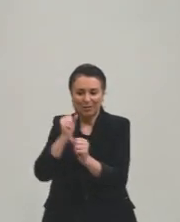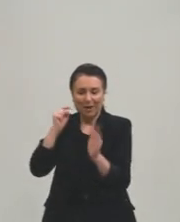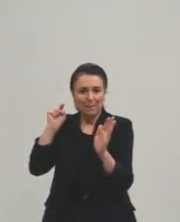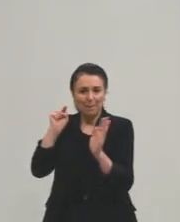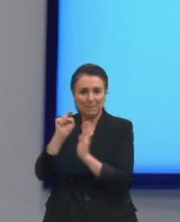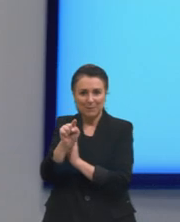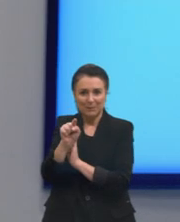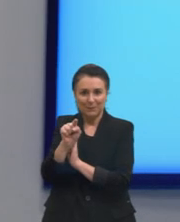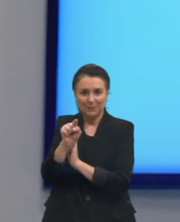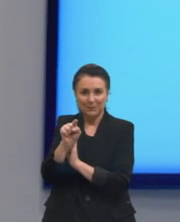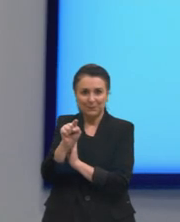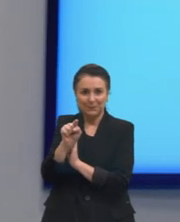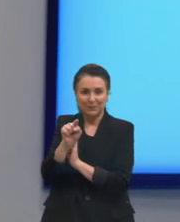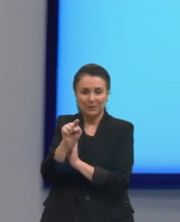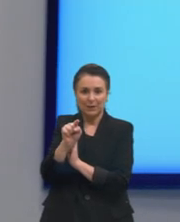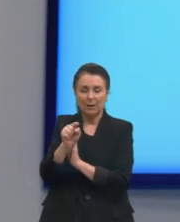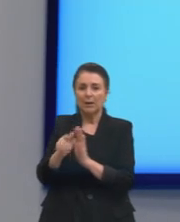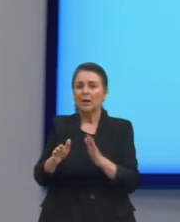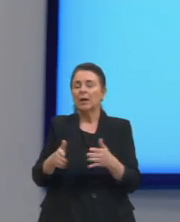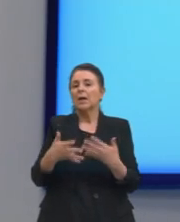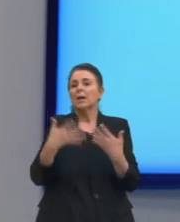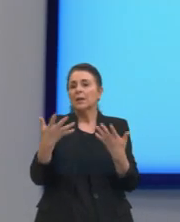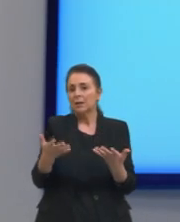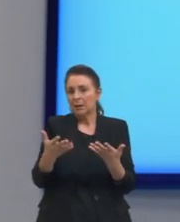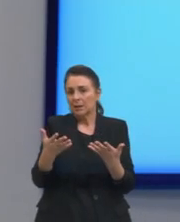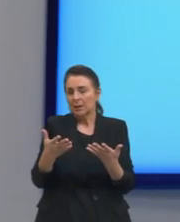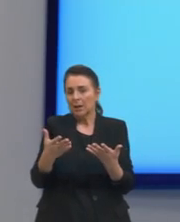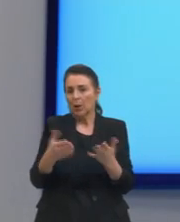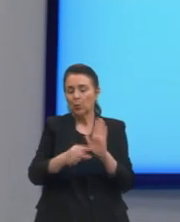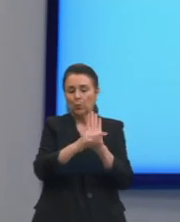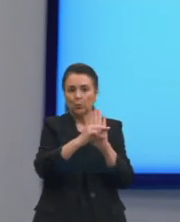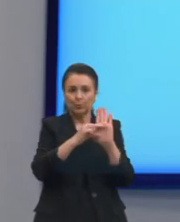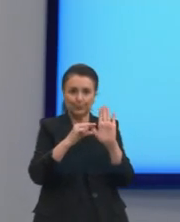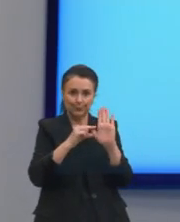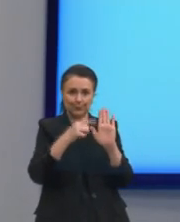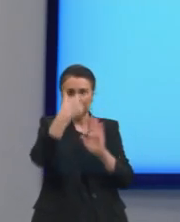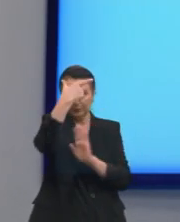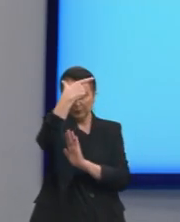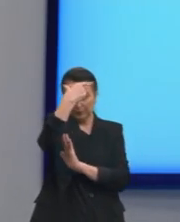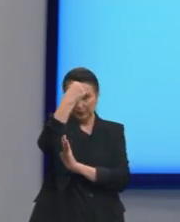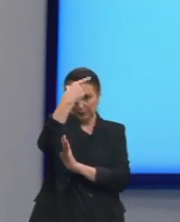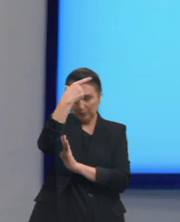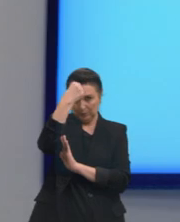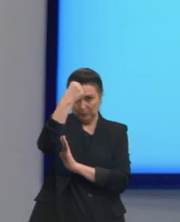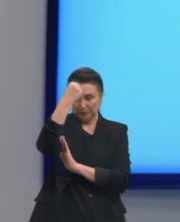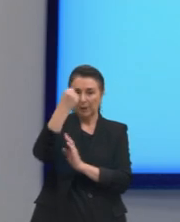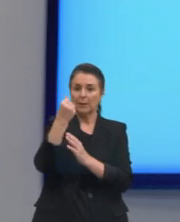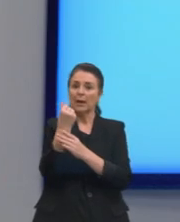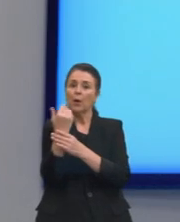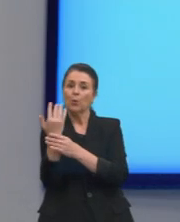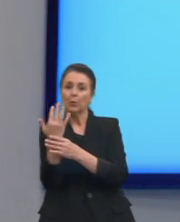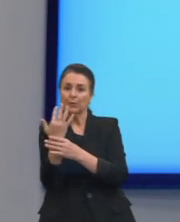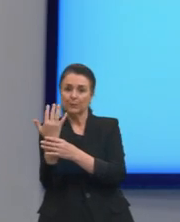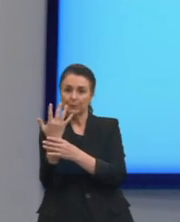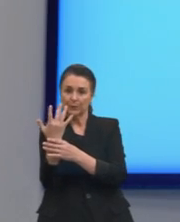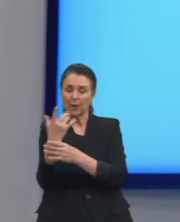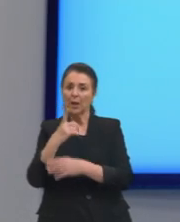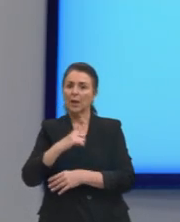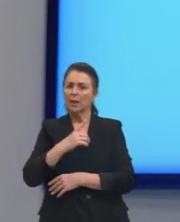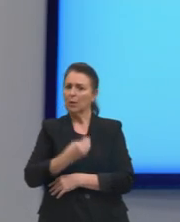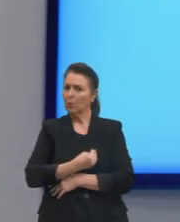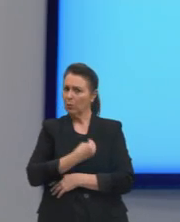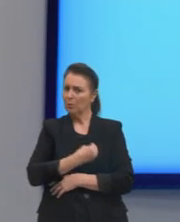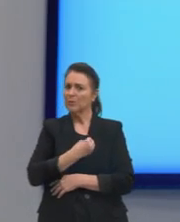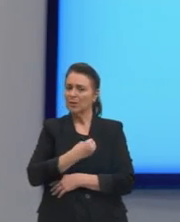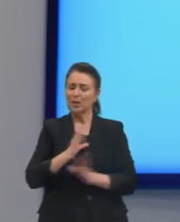bom que acordo com Cláudio mas ele professor da Universidade Federal do Rio Grande do Sul Vivemos em uma